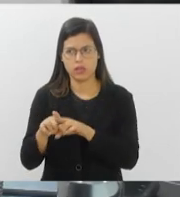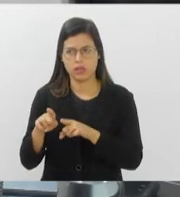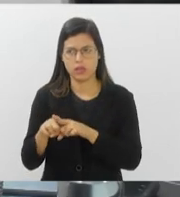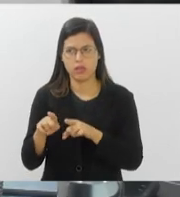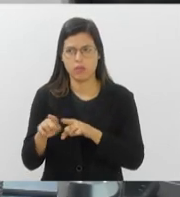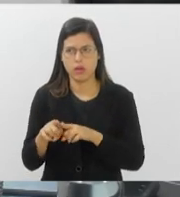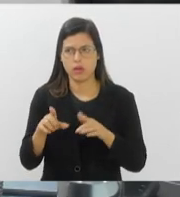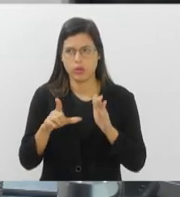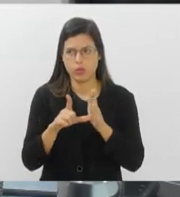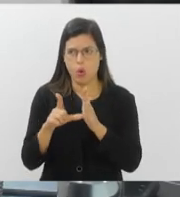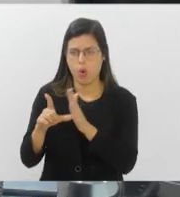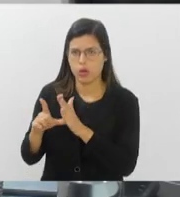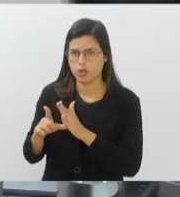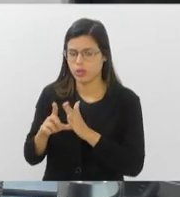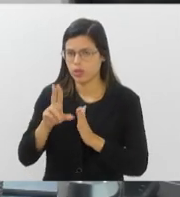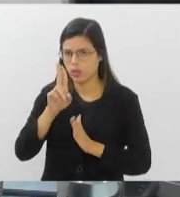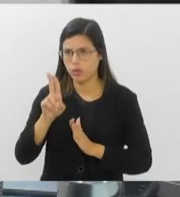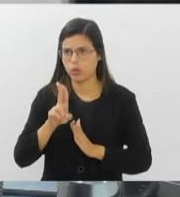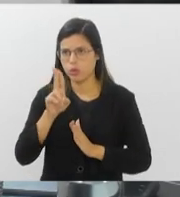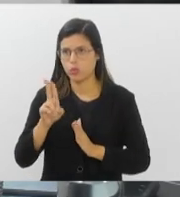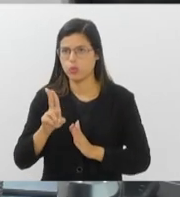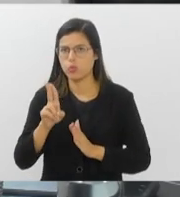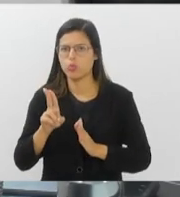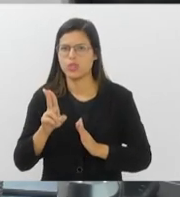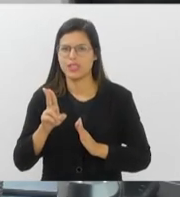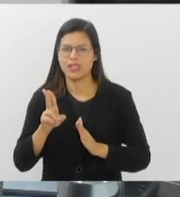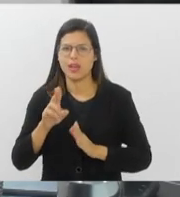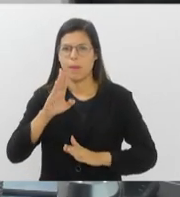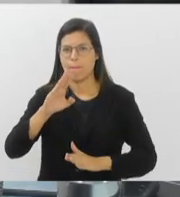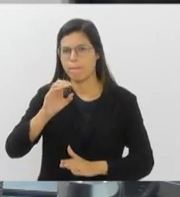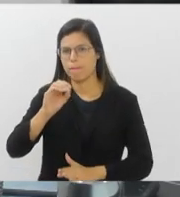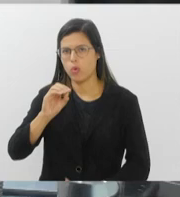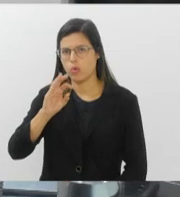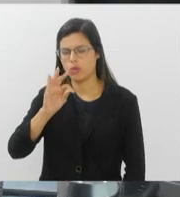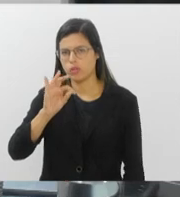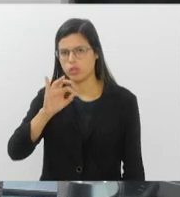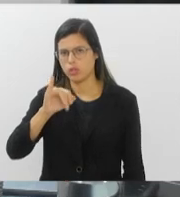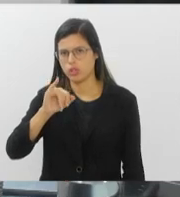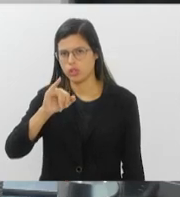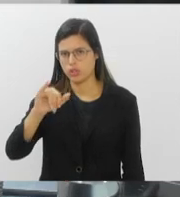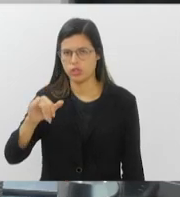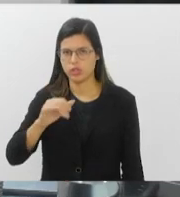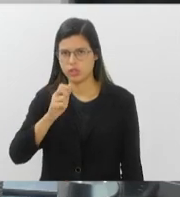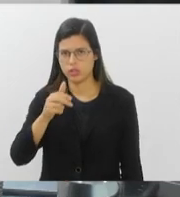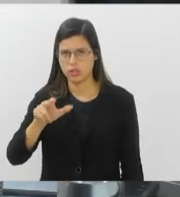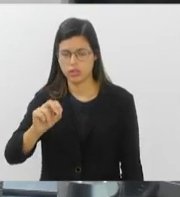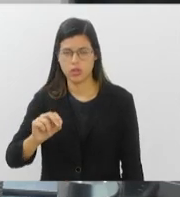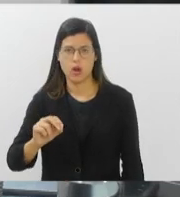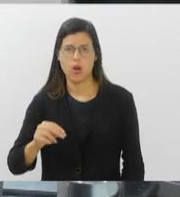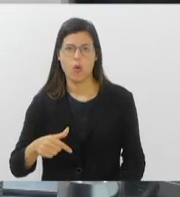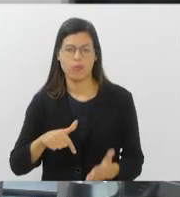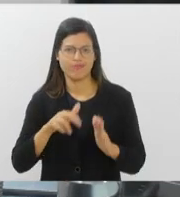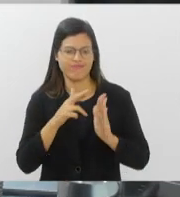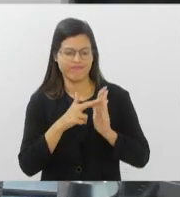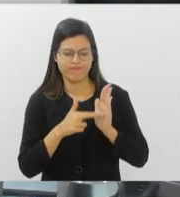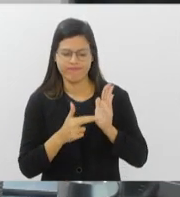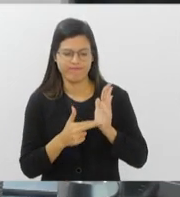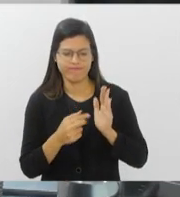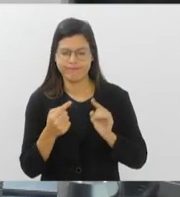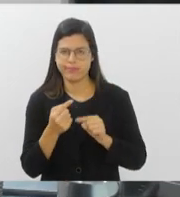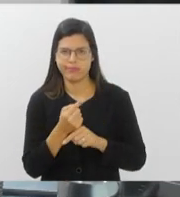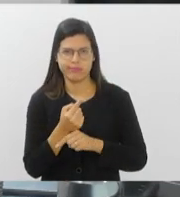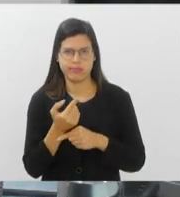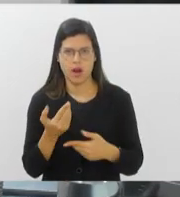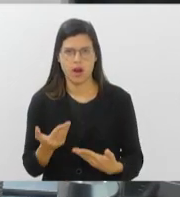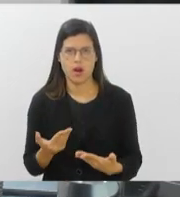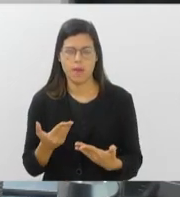que utilizam botijão fugiria um pouco dessa regra e que poderia ser algo melhorado por um